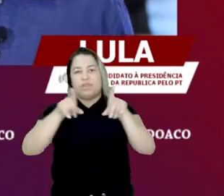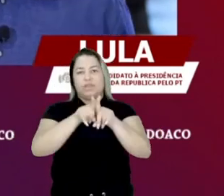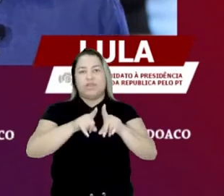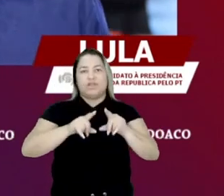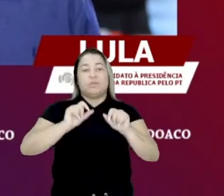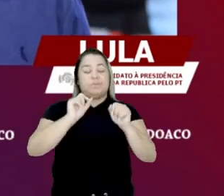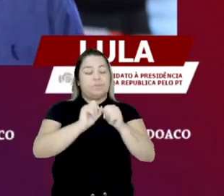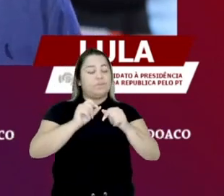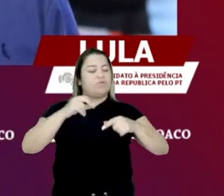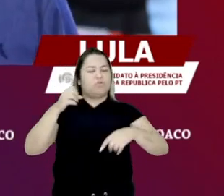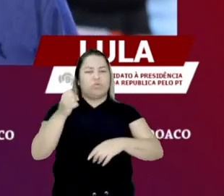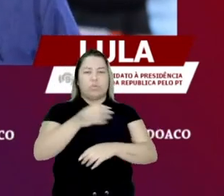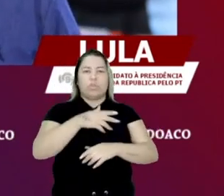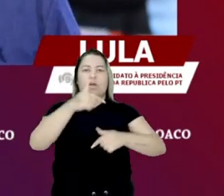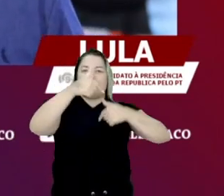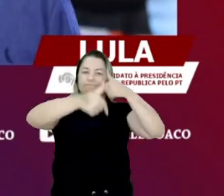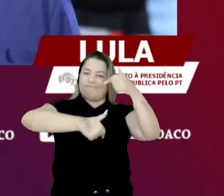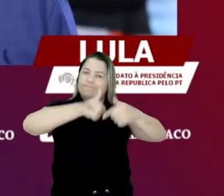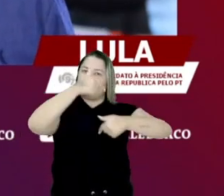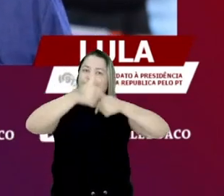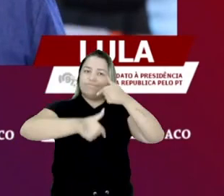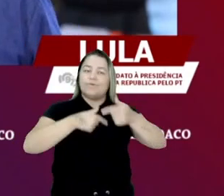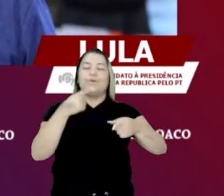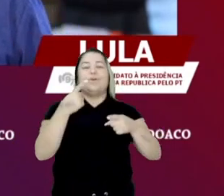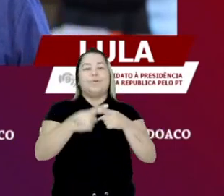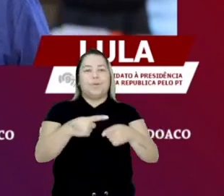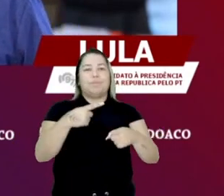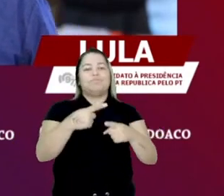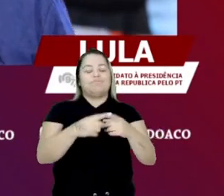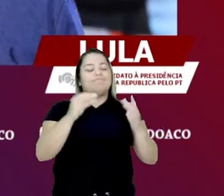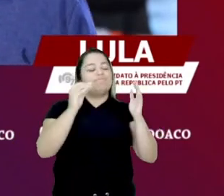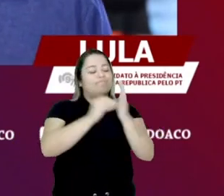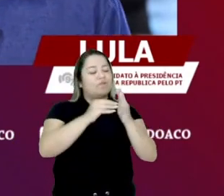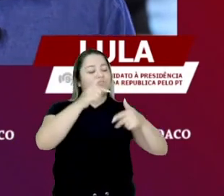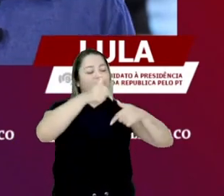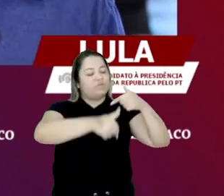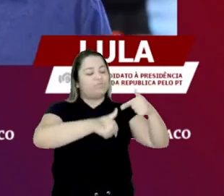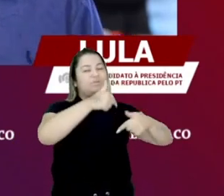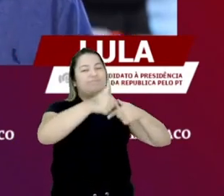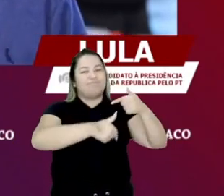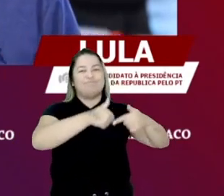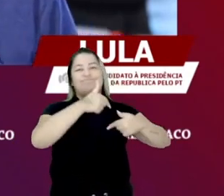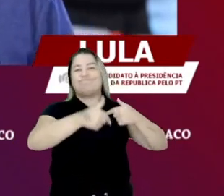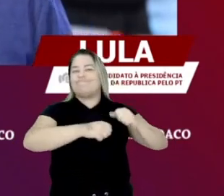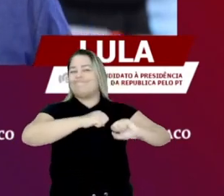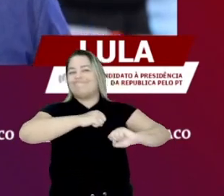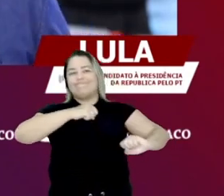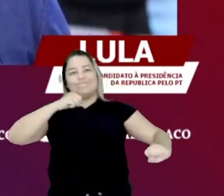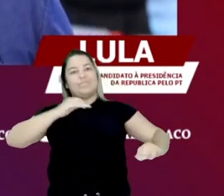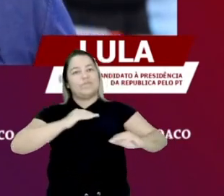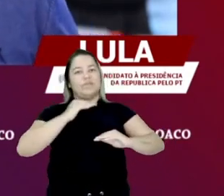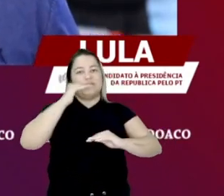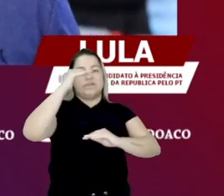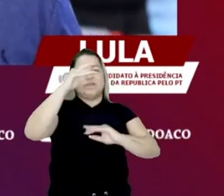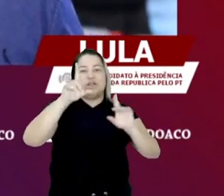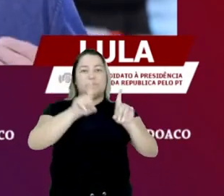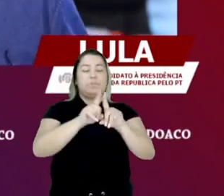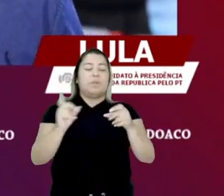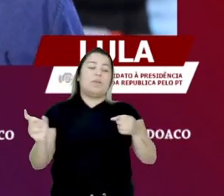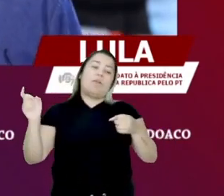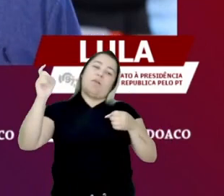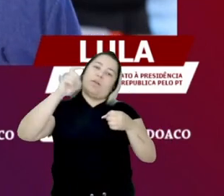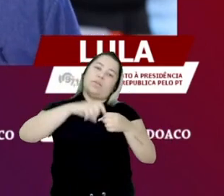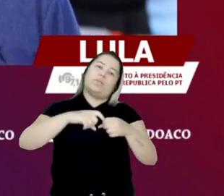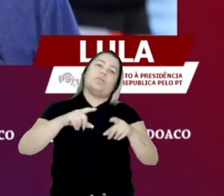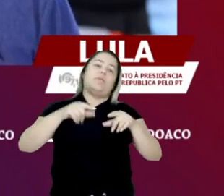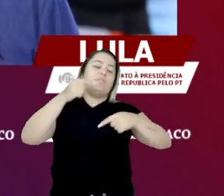empregos, a discutir, sabe, que tipo de economia, já que as mineradoras estão, sabe, num momento de discreto